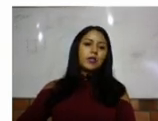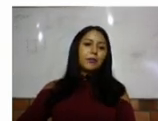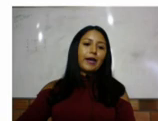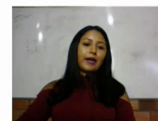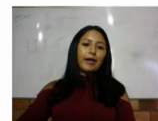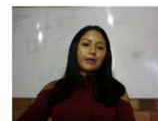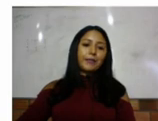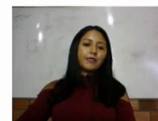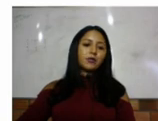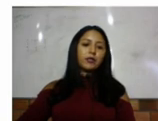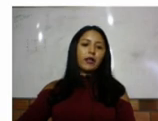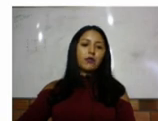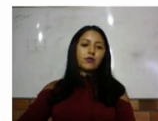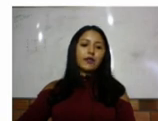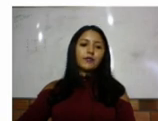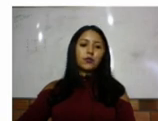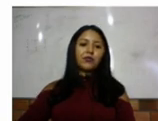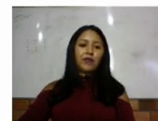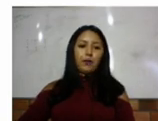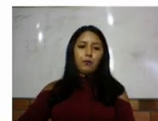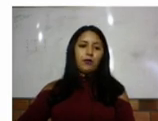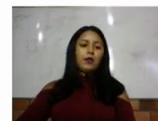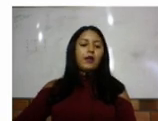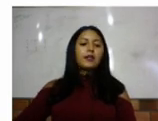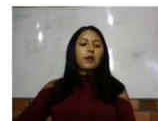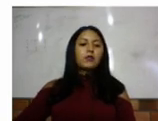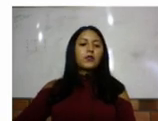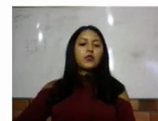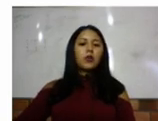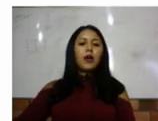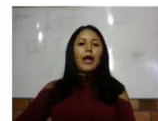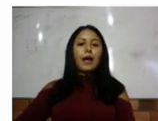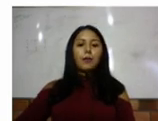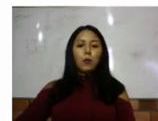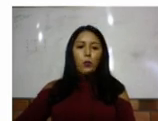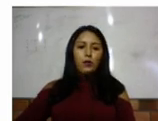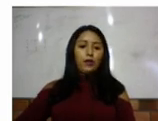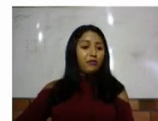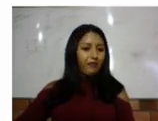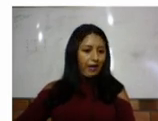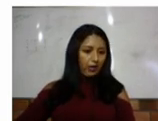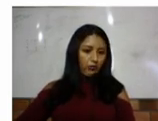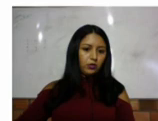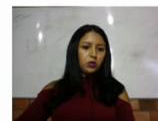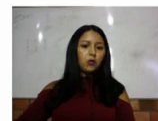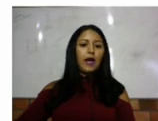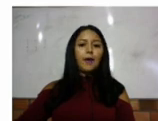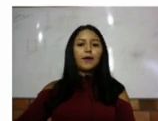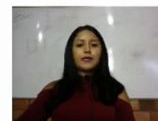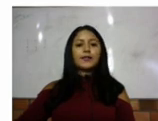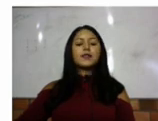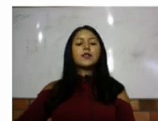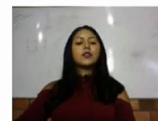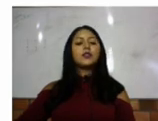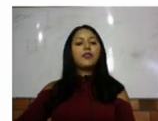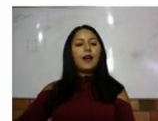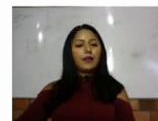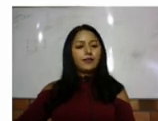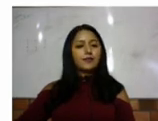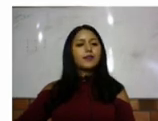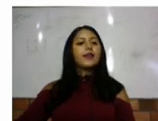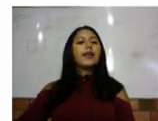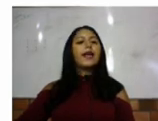certo então para cada pessoa tem a conjugação do verbo então jô abro eu falo tu hablas